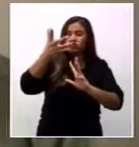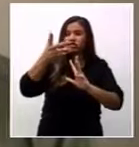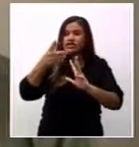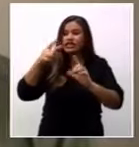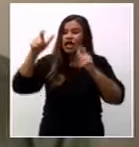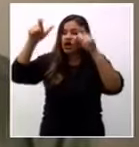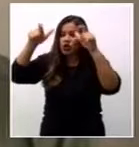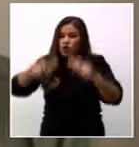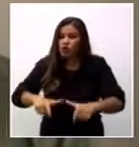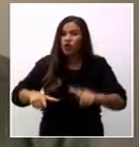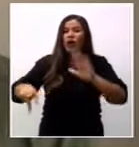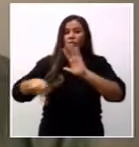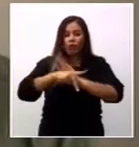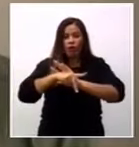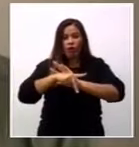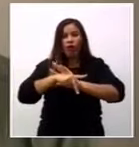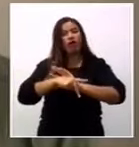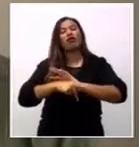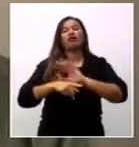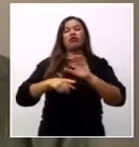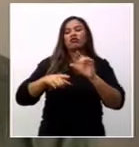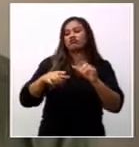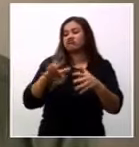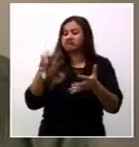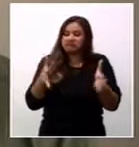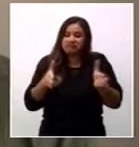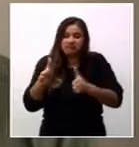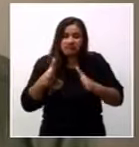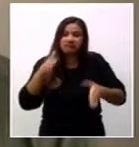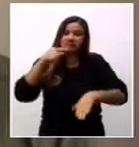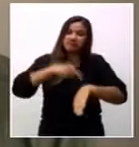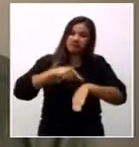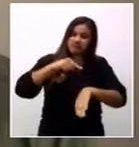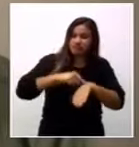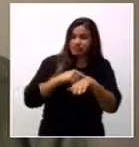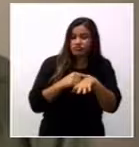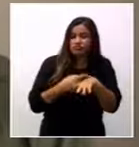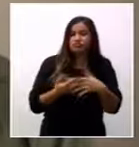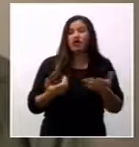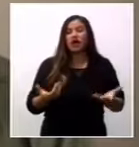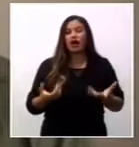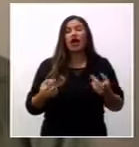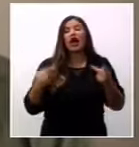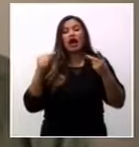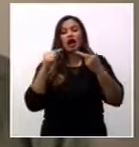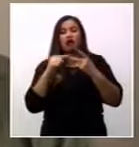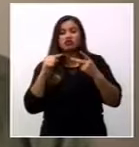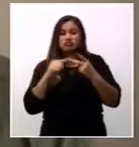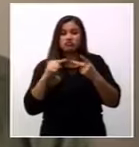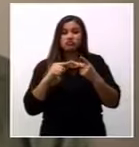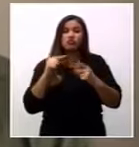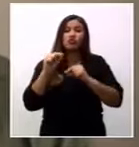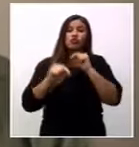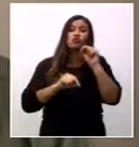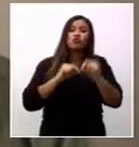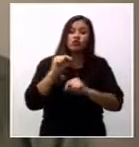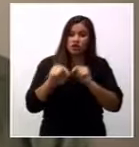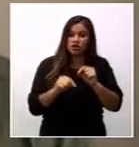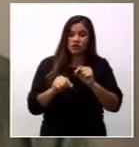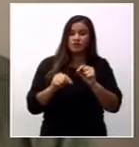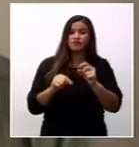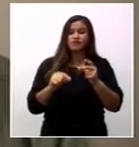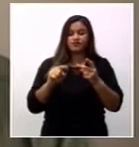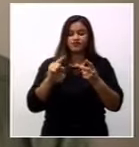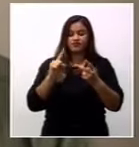um determinado local, em um determinado período. Isso também está associado a um outro conceito que é a questão